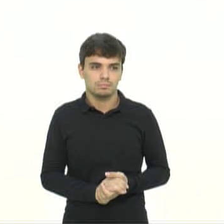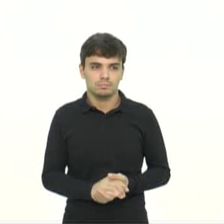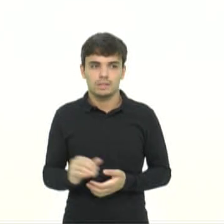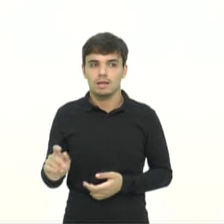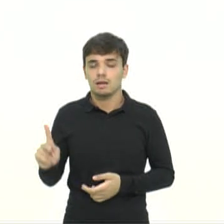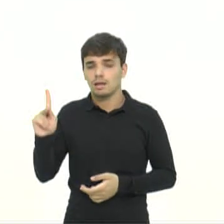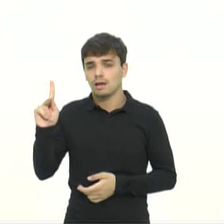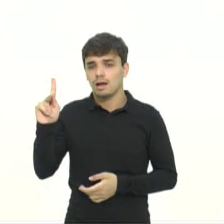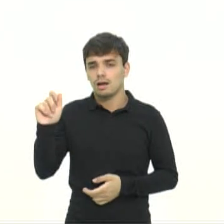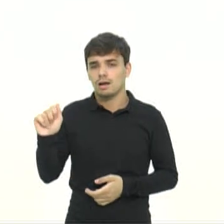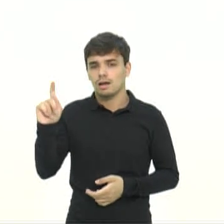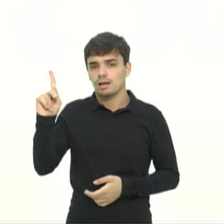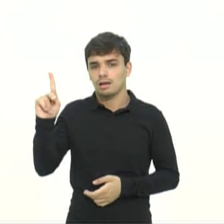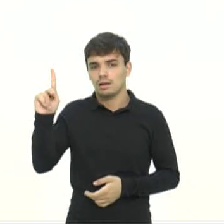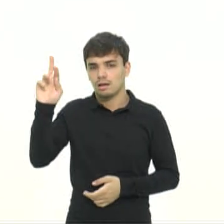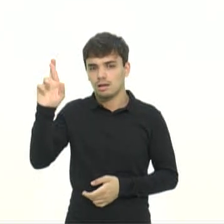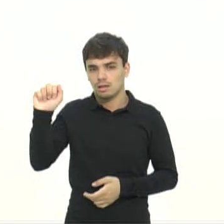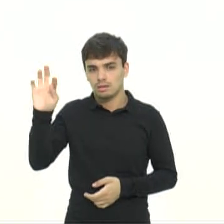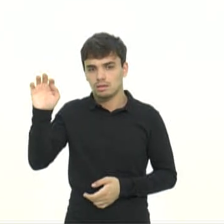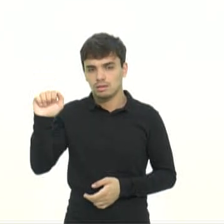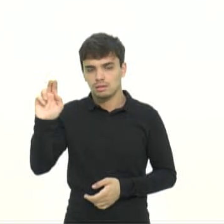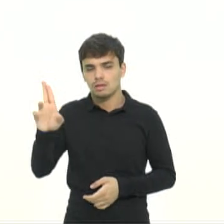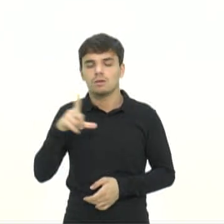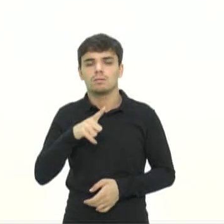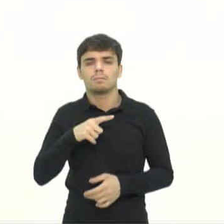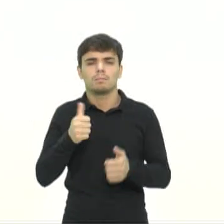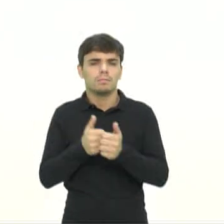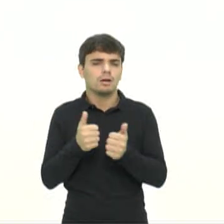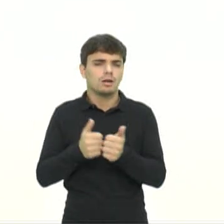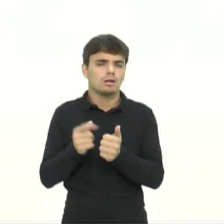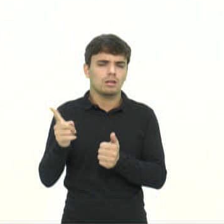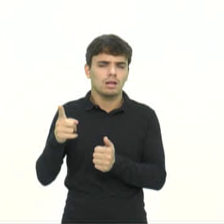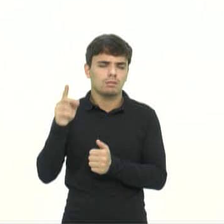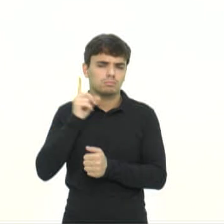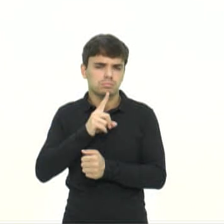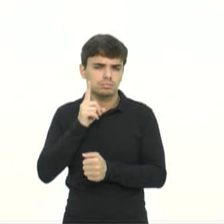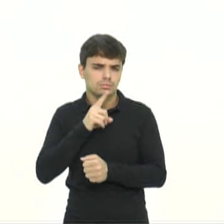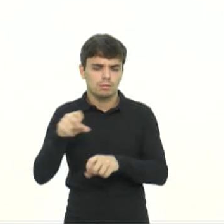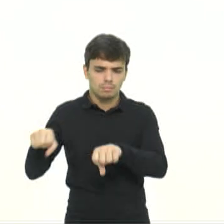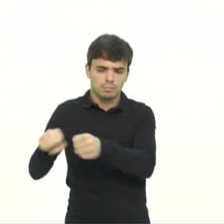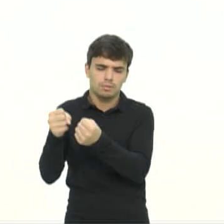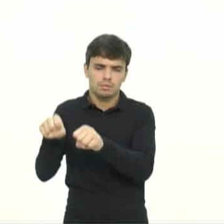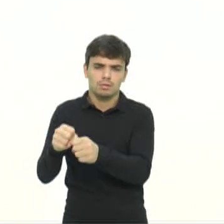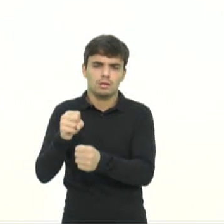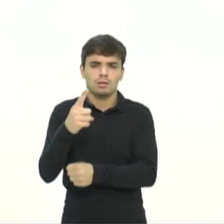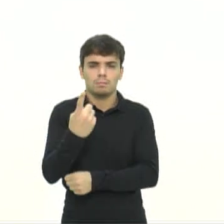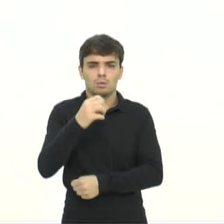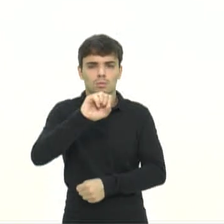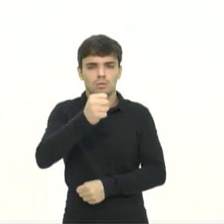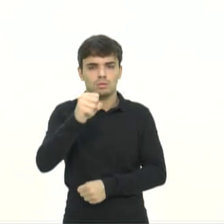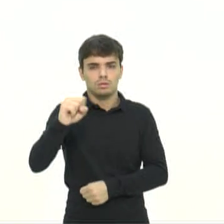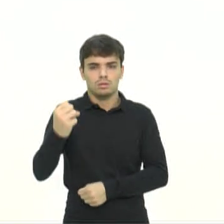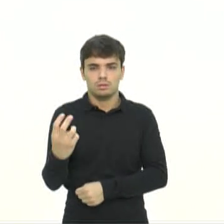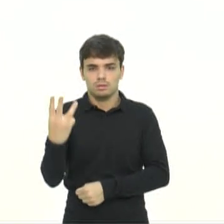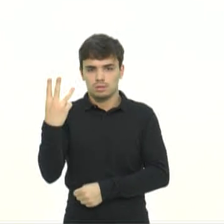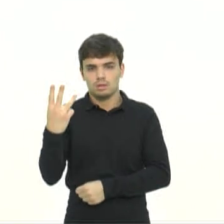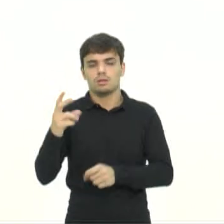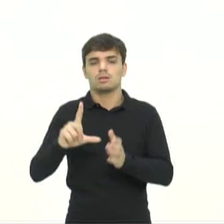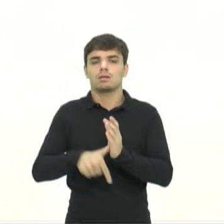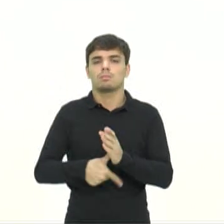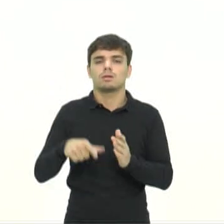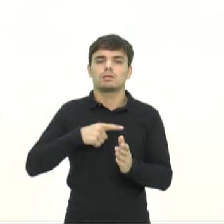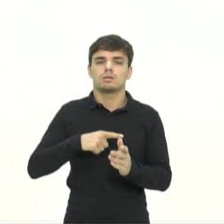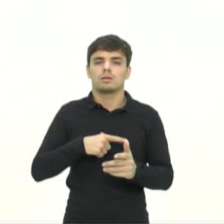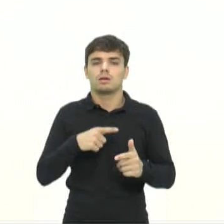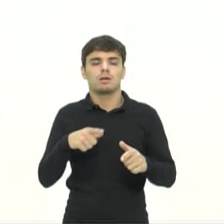Krakatau, uma ilha do tamanho de Manhattan, localizada entre Java e Sumatra, foi destruída em 1883, após uma série